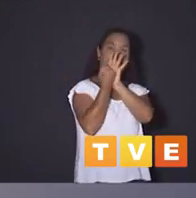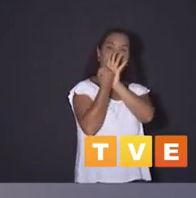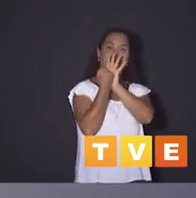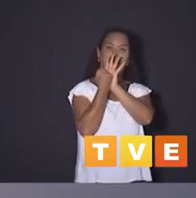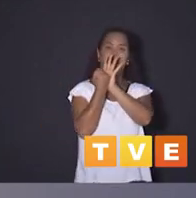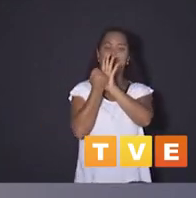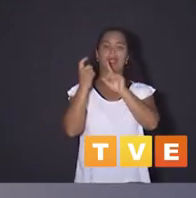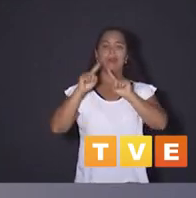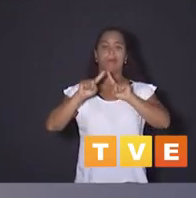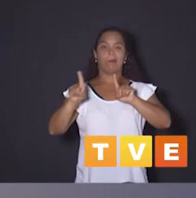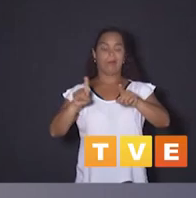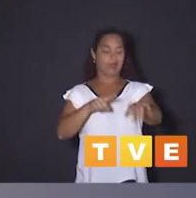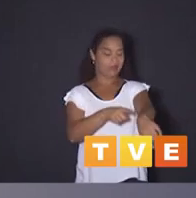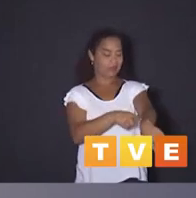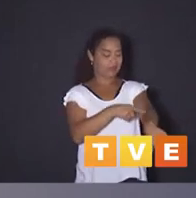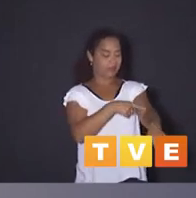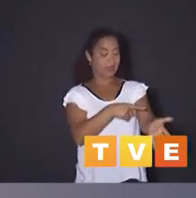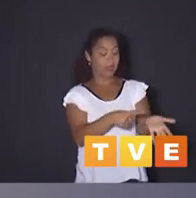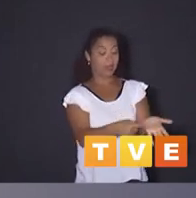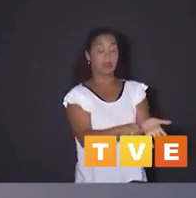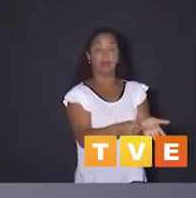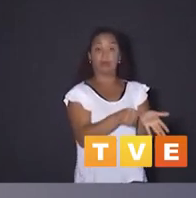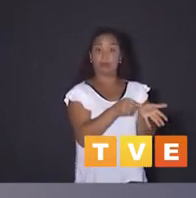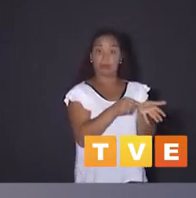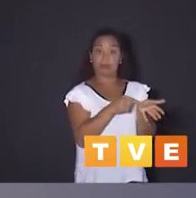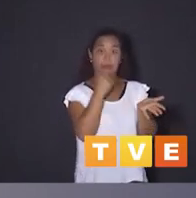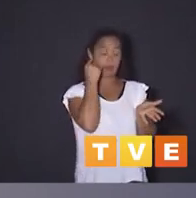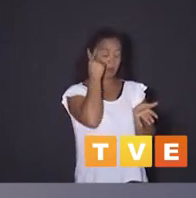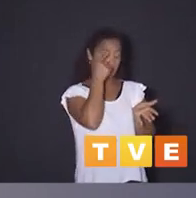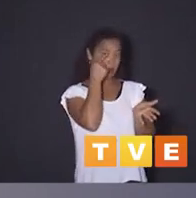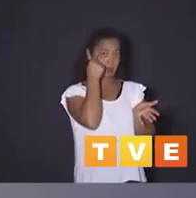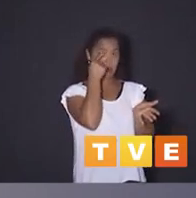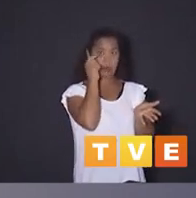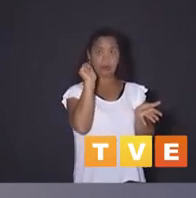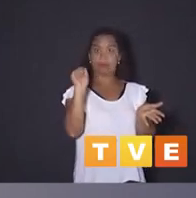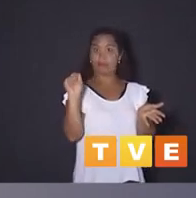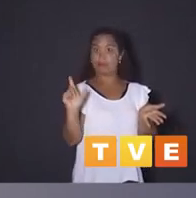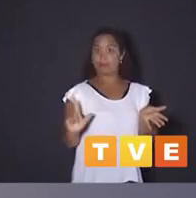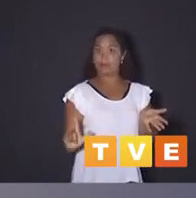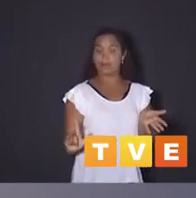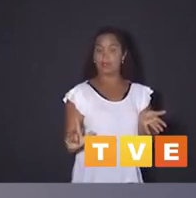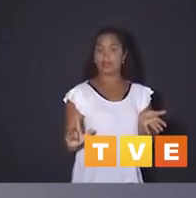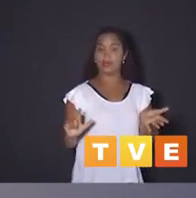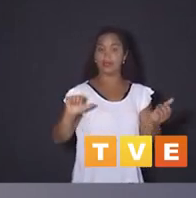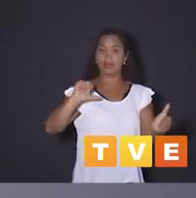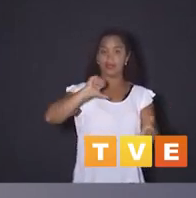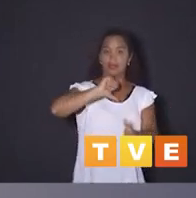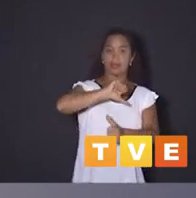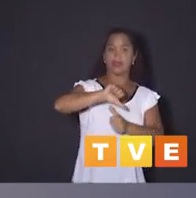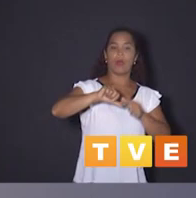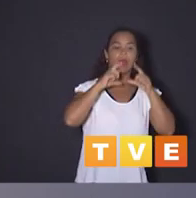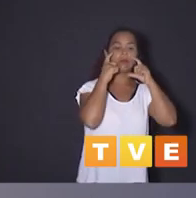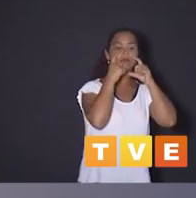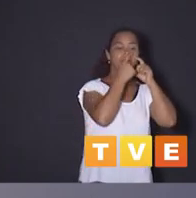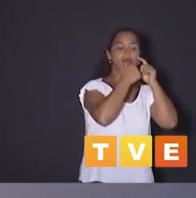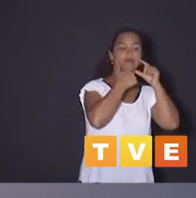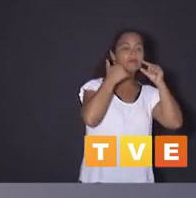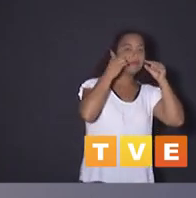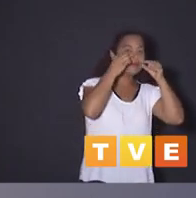do seu tom de pele transformando os seus olhos bem azuis né pegando esse instrumento de tortura e